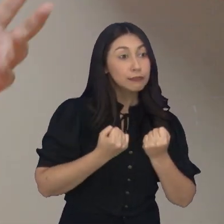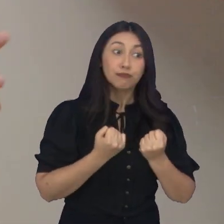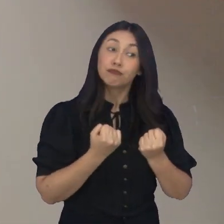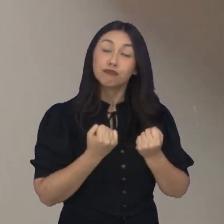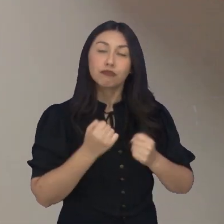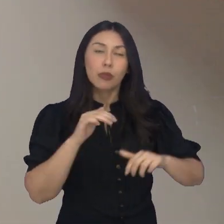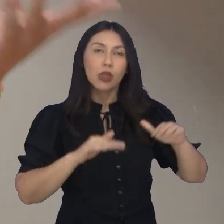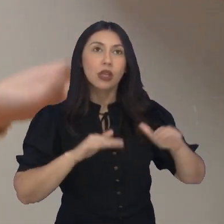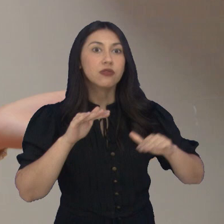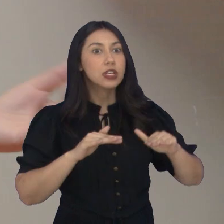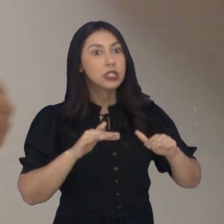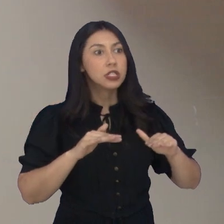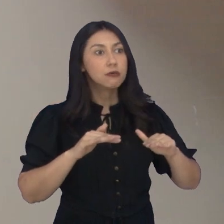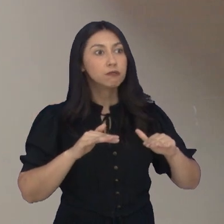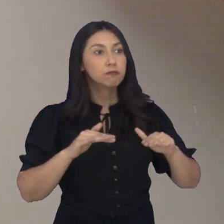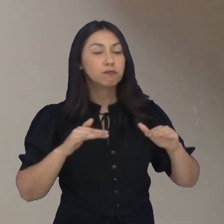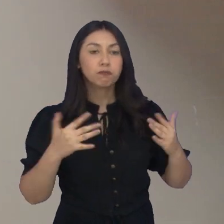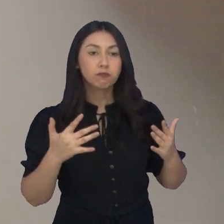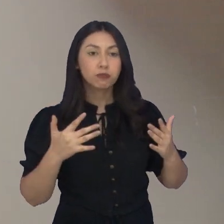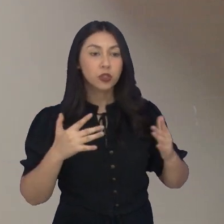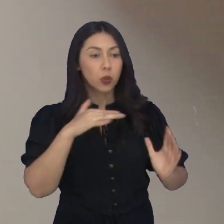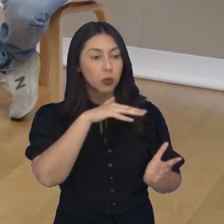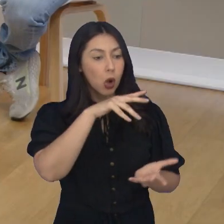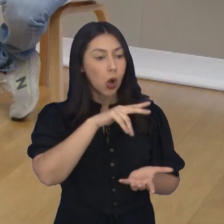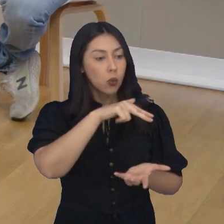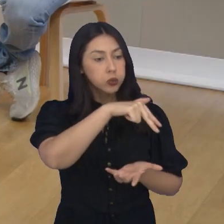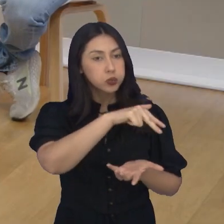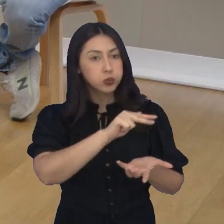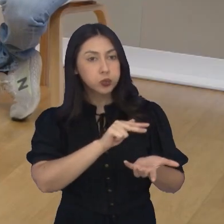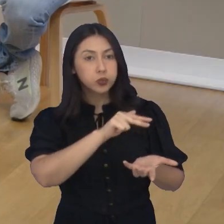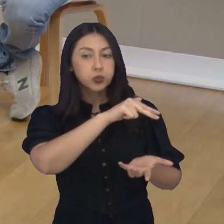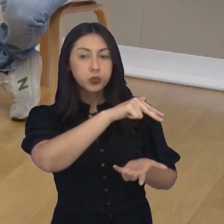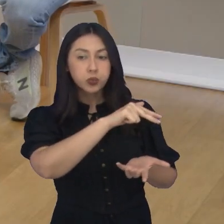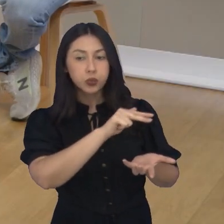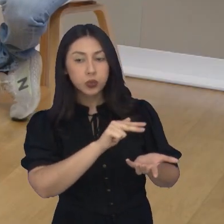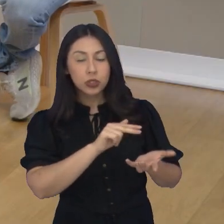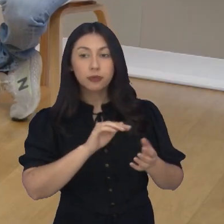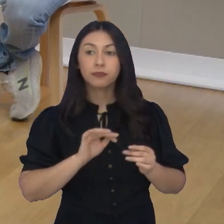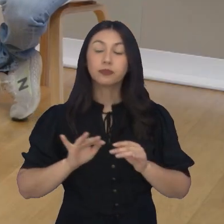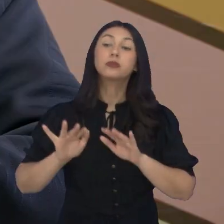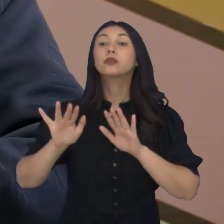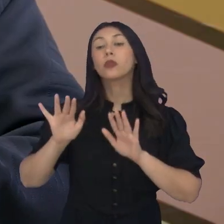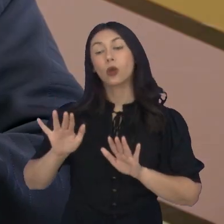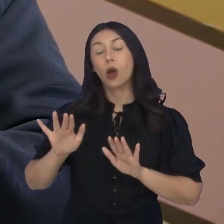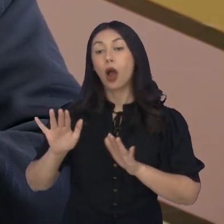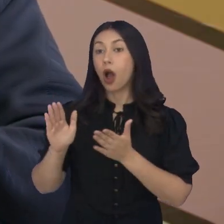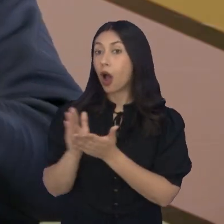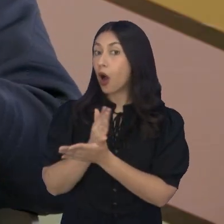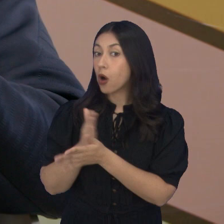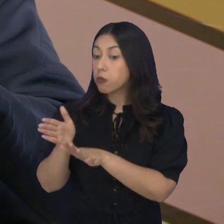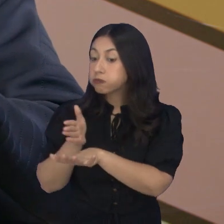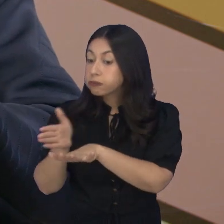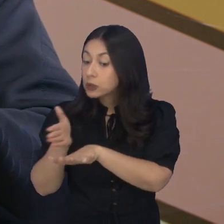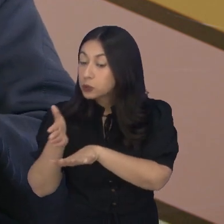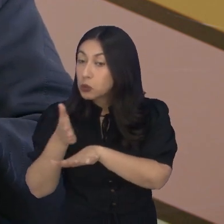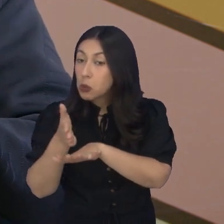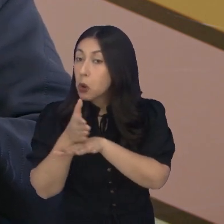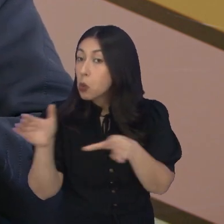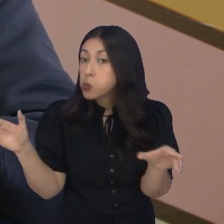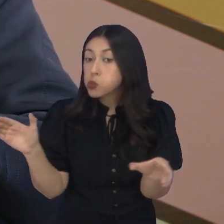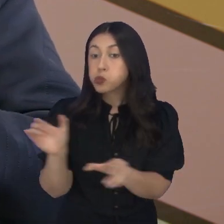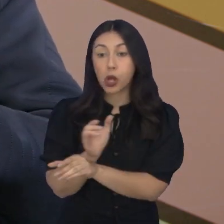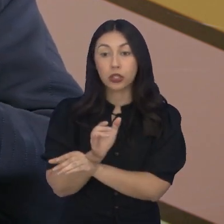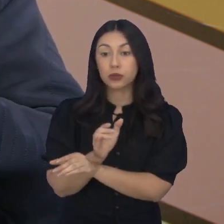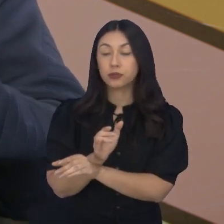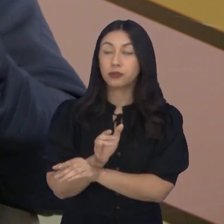aula de pilates, de repente? Entendi. Tem algumas modalidades que elas são completas em si, né? Então, se